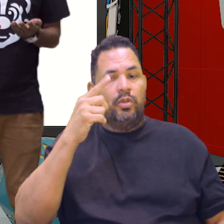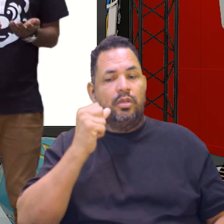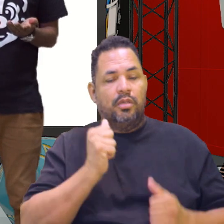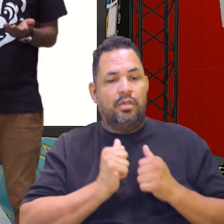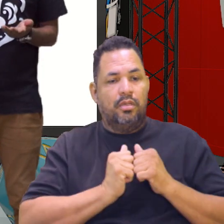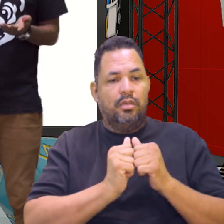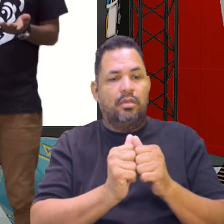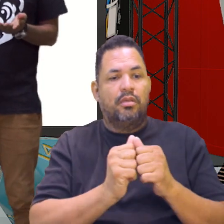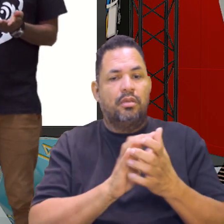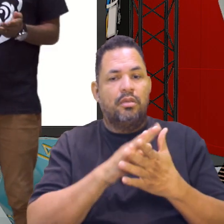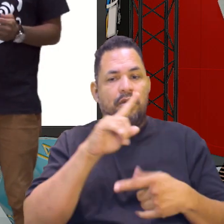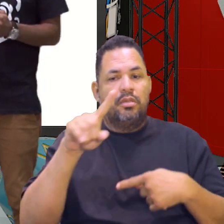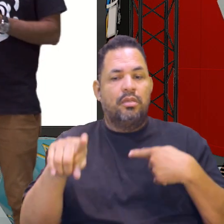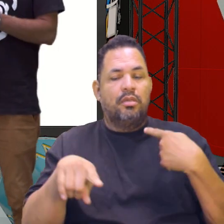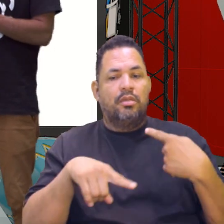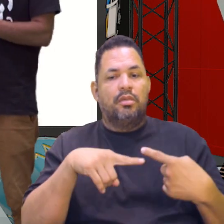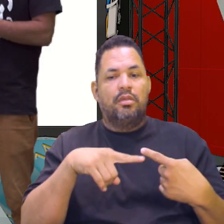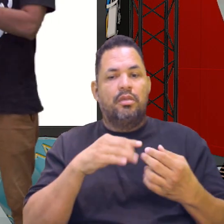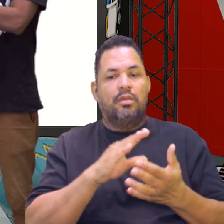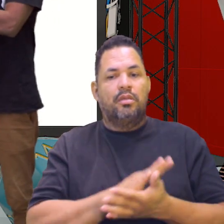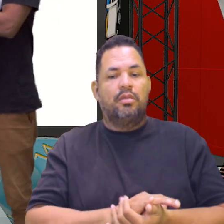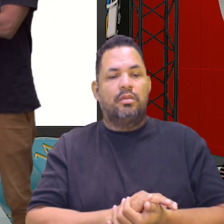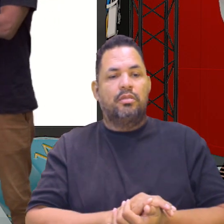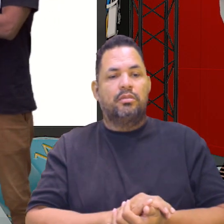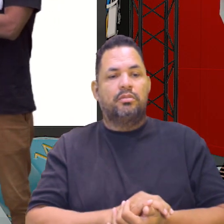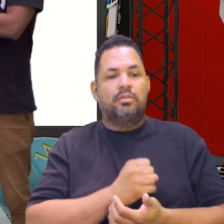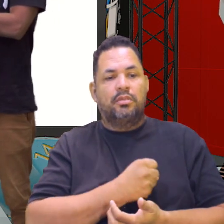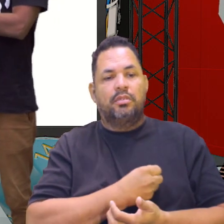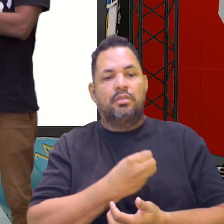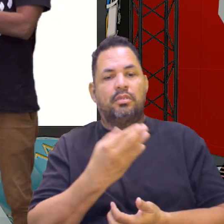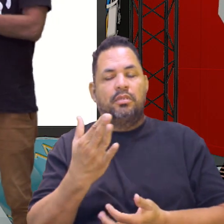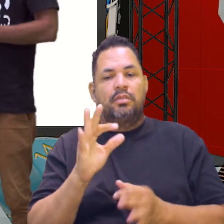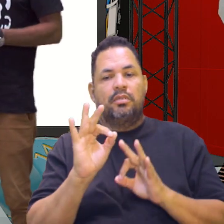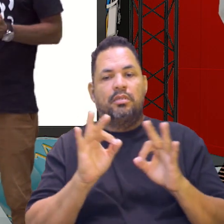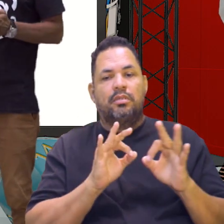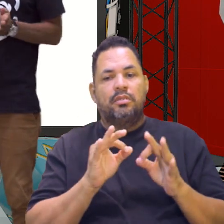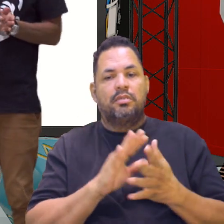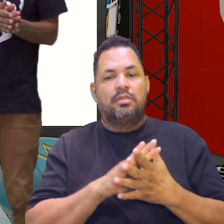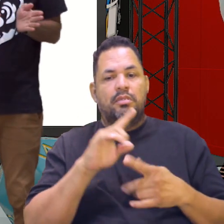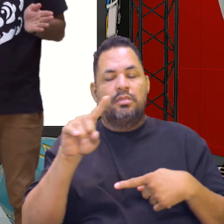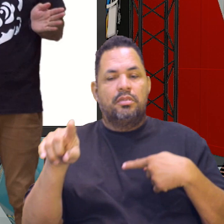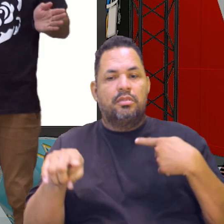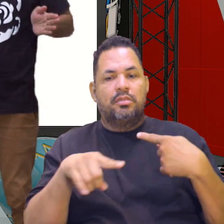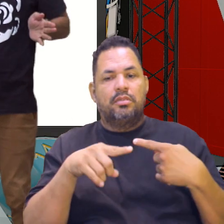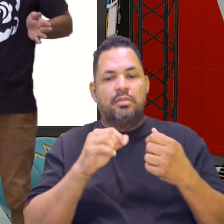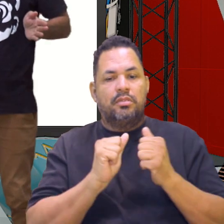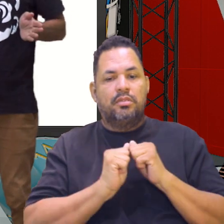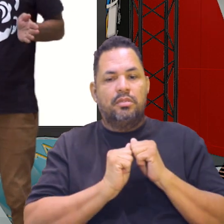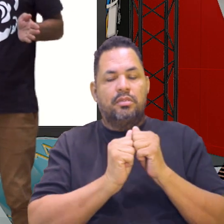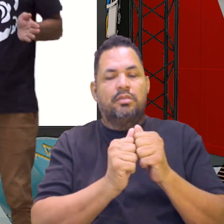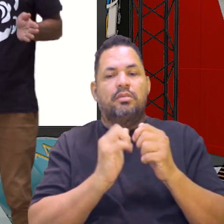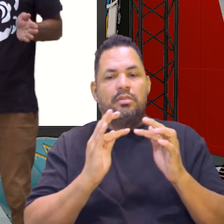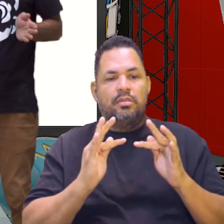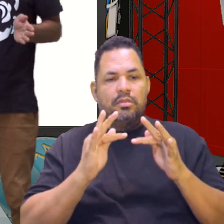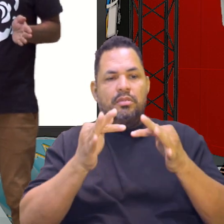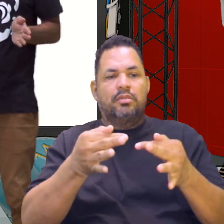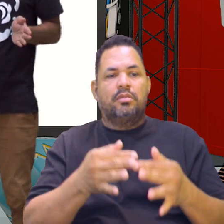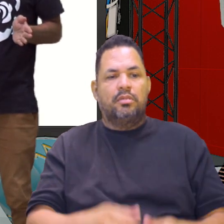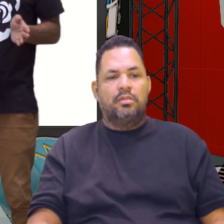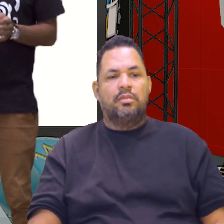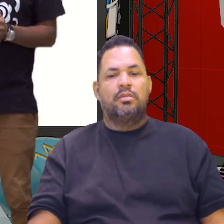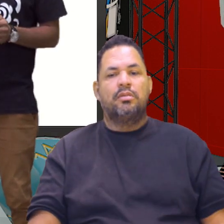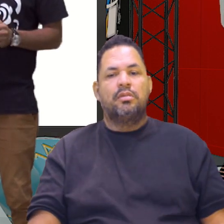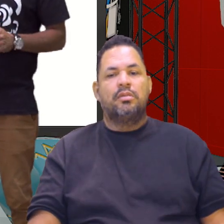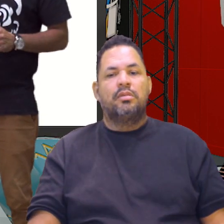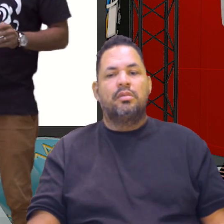daí. E o nosso objetivo não é chegar Quantidade. na frente. O objetivo é que vocês acompanhem até o final. Isso.